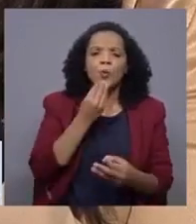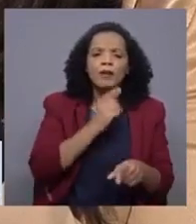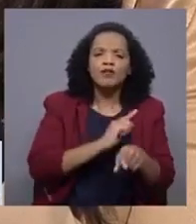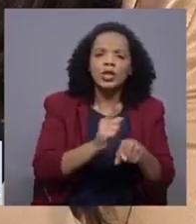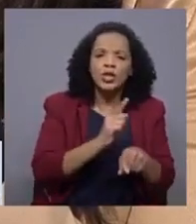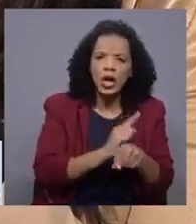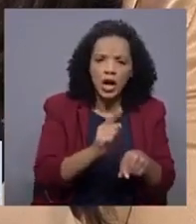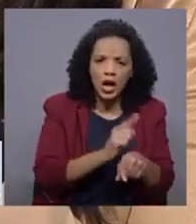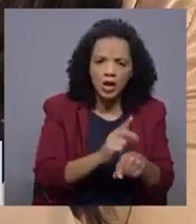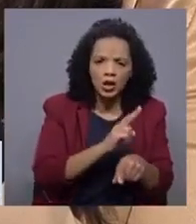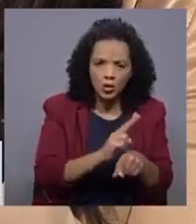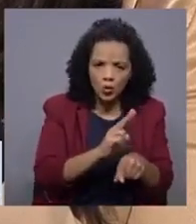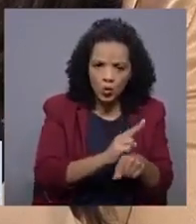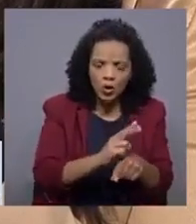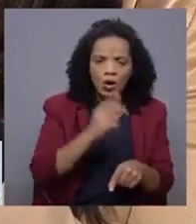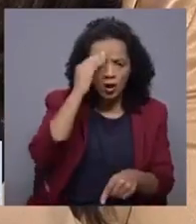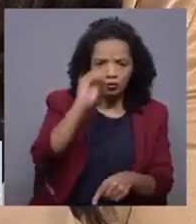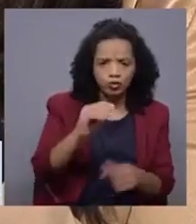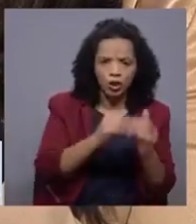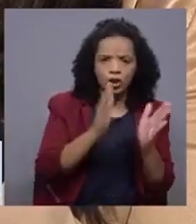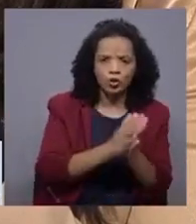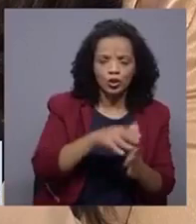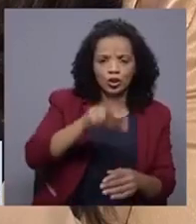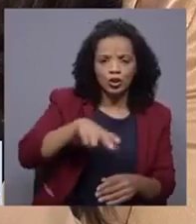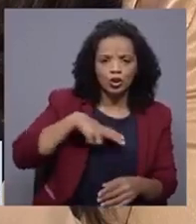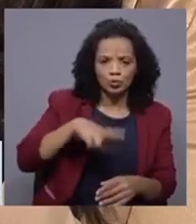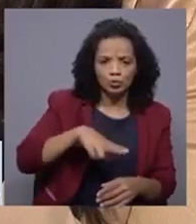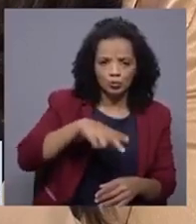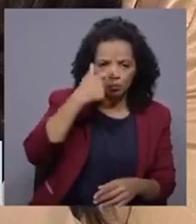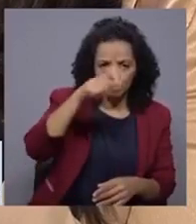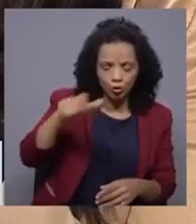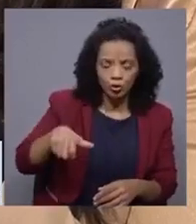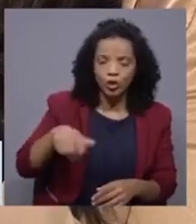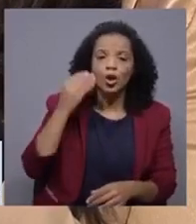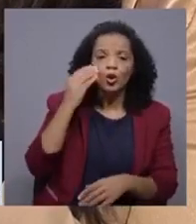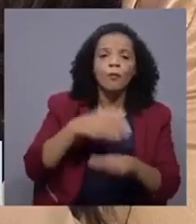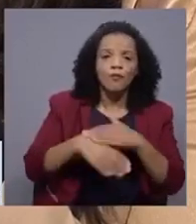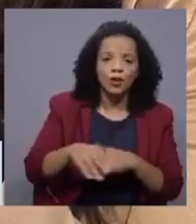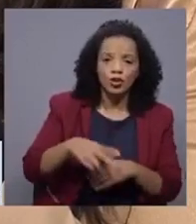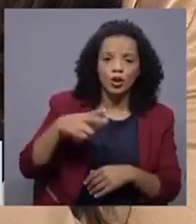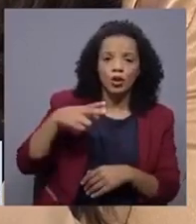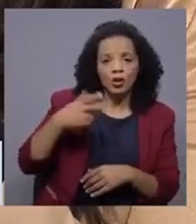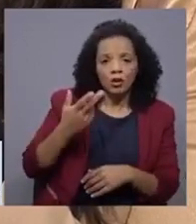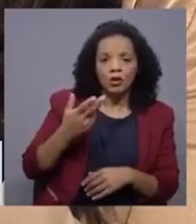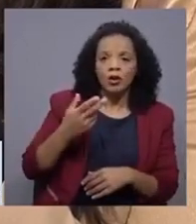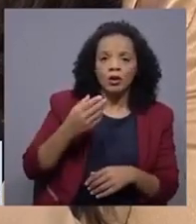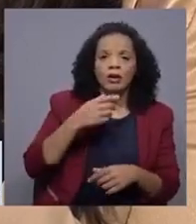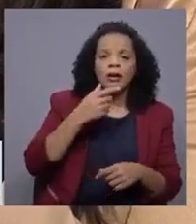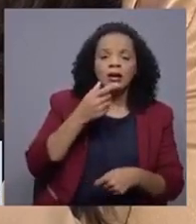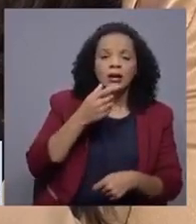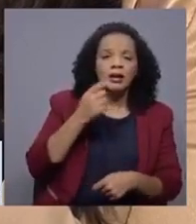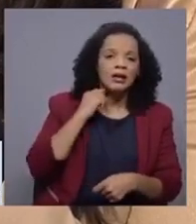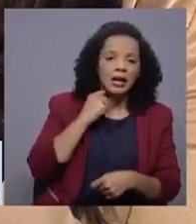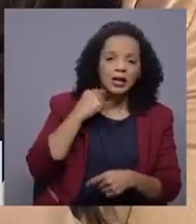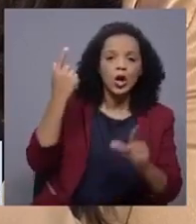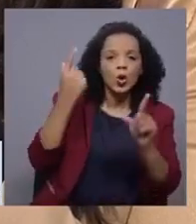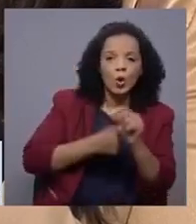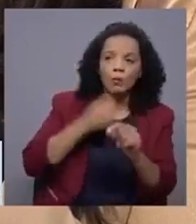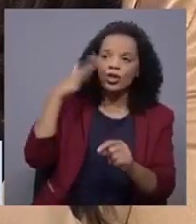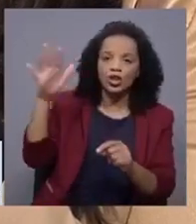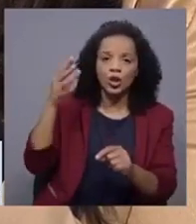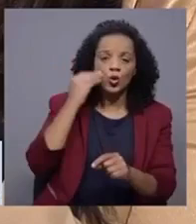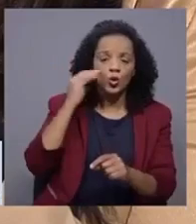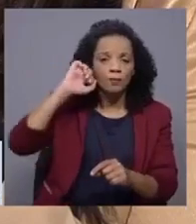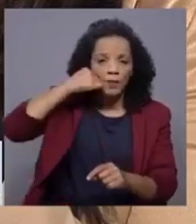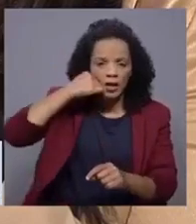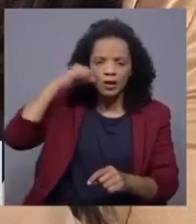que o PAN recomenda a todos os portugueses. O que é que temos de fazer? Importar carne. Importar carne de todas as partes do mundo. Portanto, é óbvio que a pegada ecológica seria muito maior. Mas agora vamos imaginar,